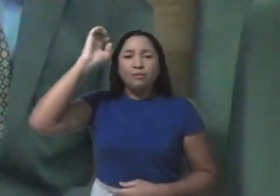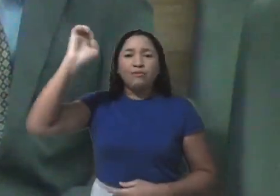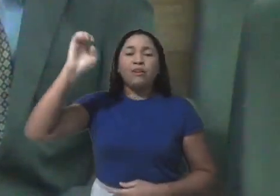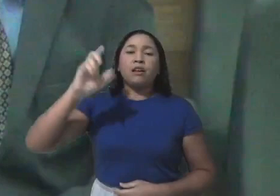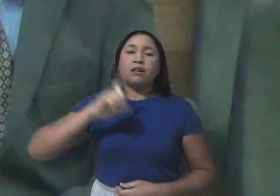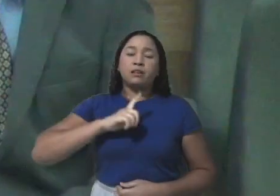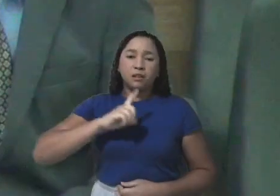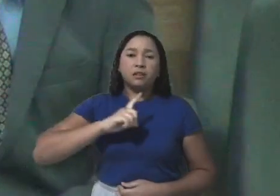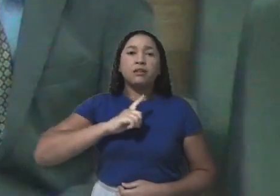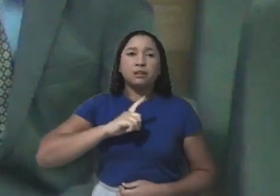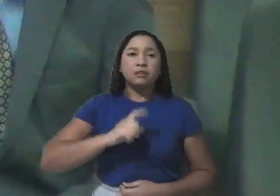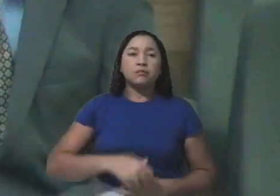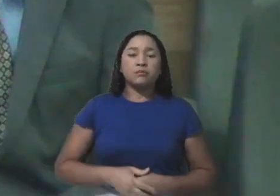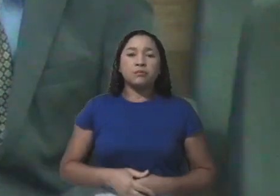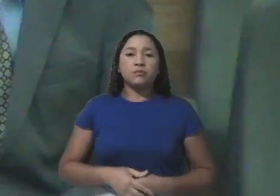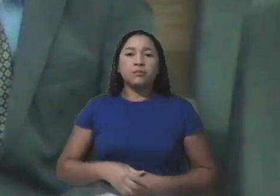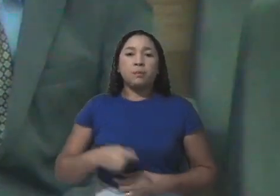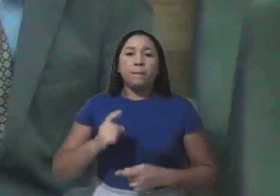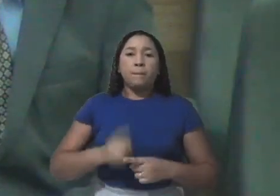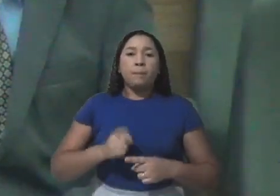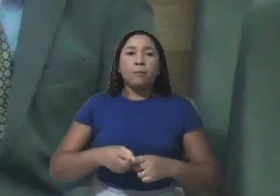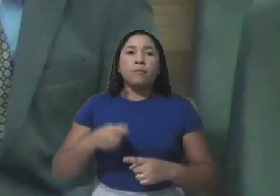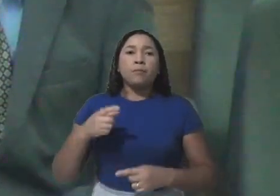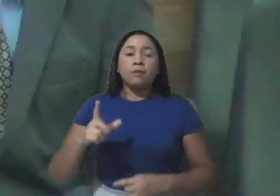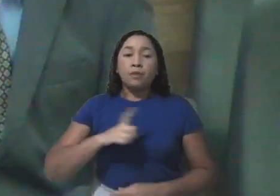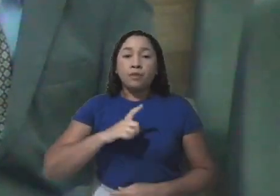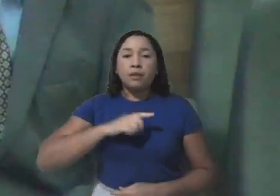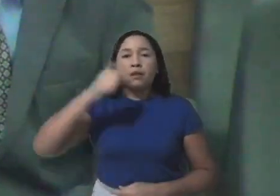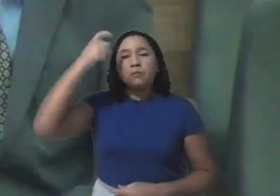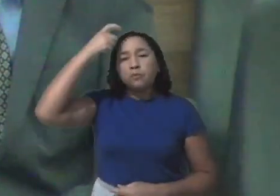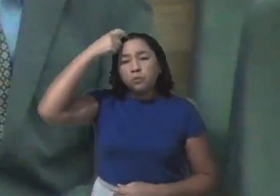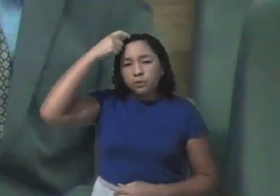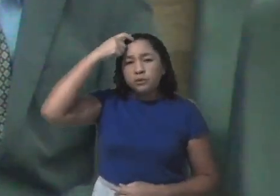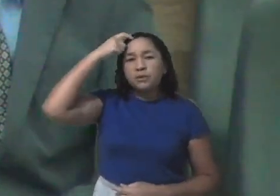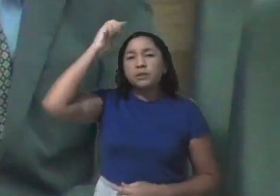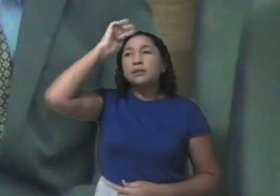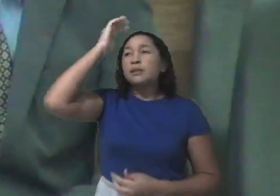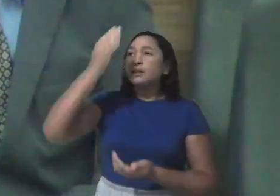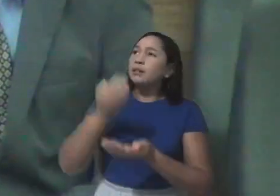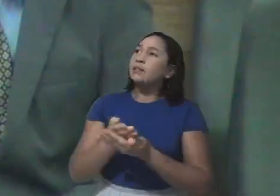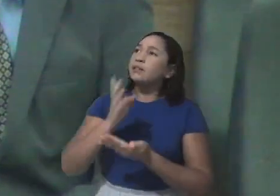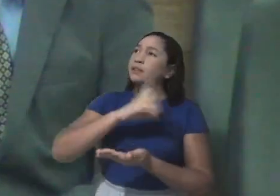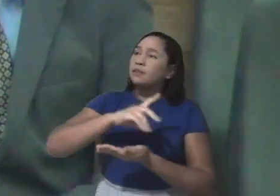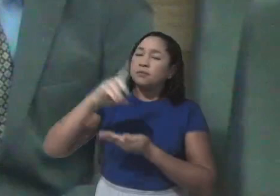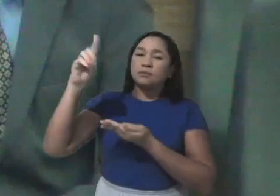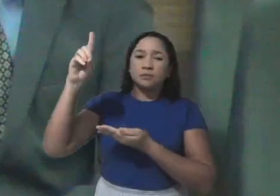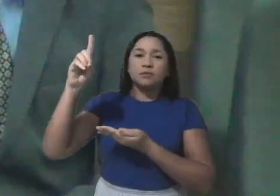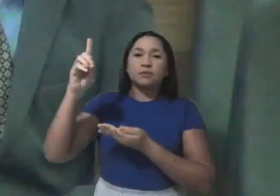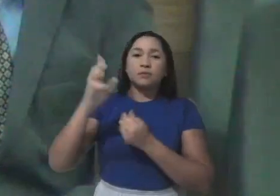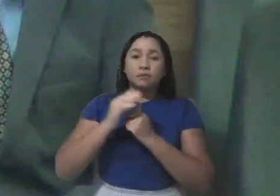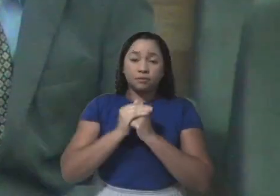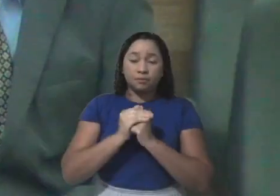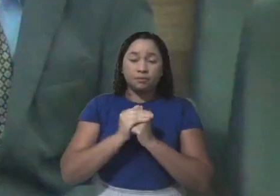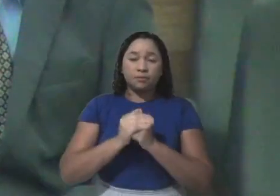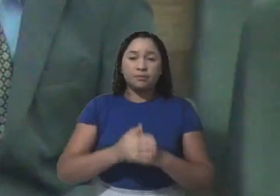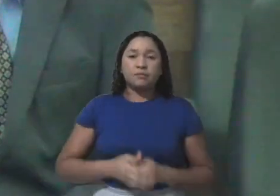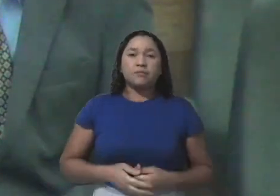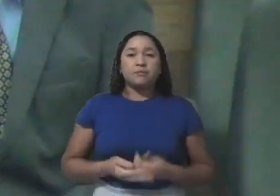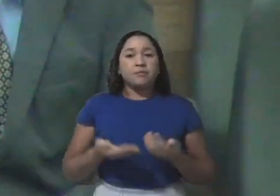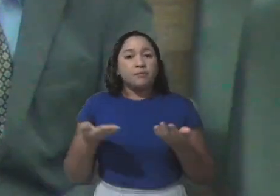somos racionais na nossa crença em Deus. Amém? Então,